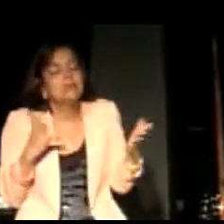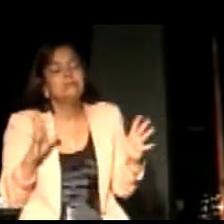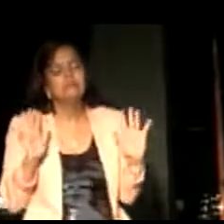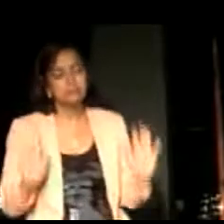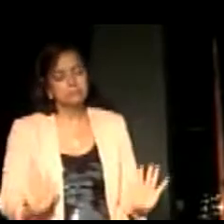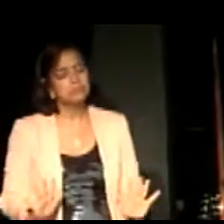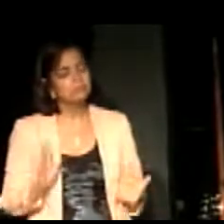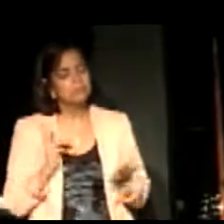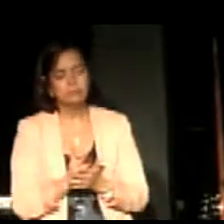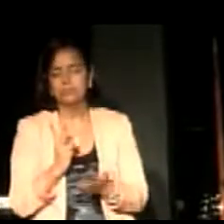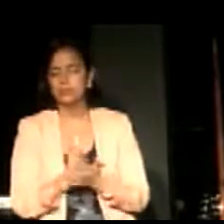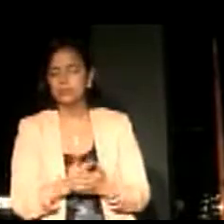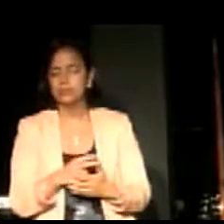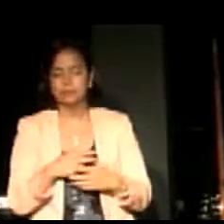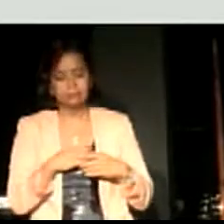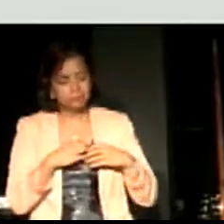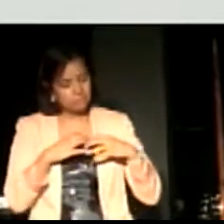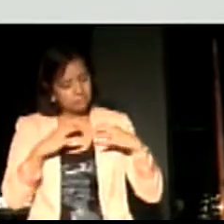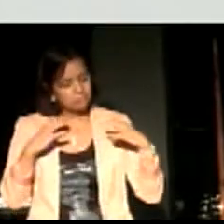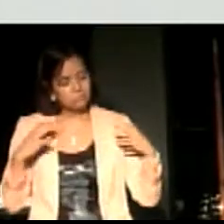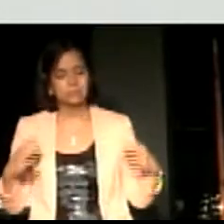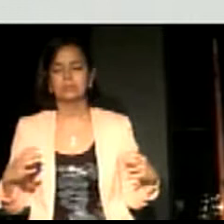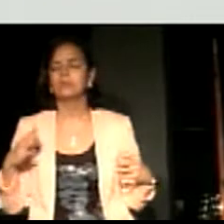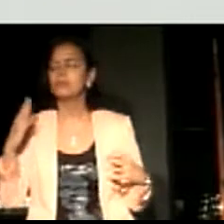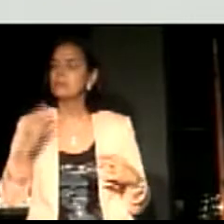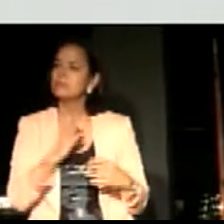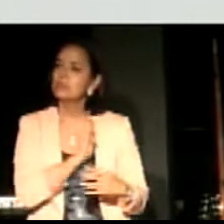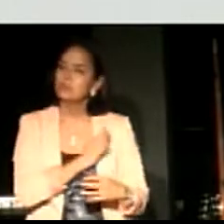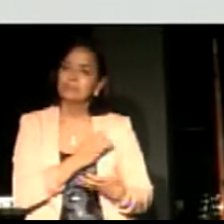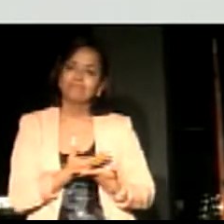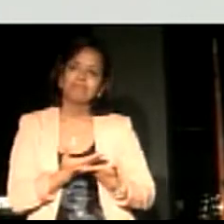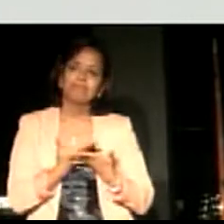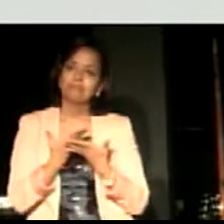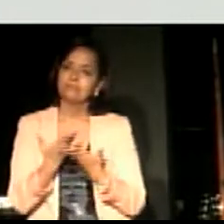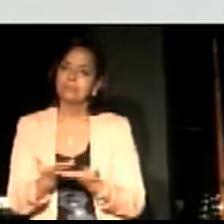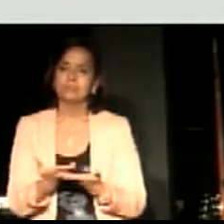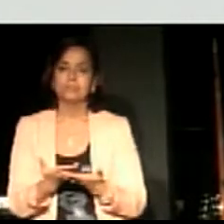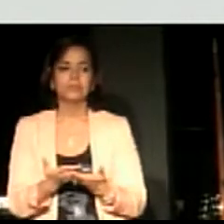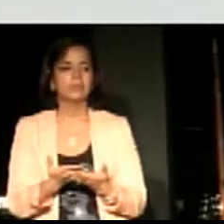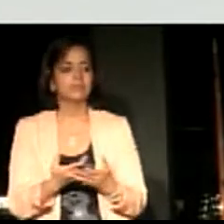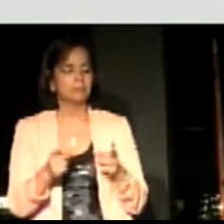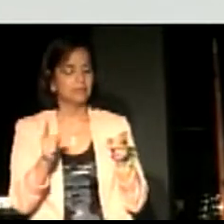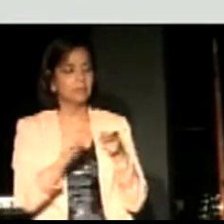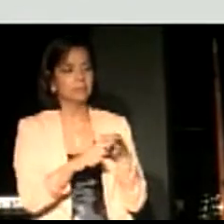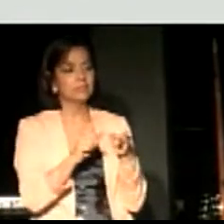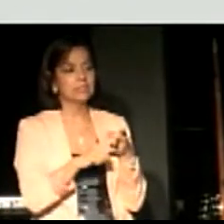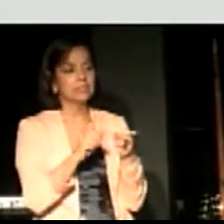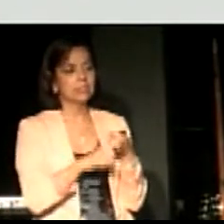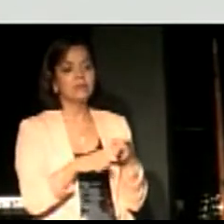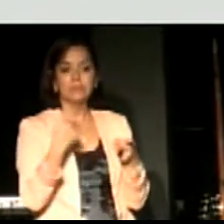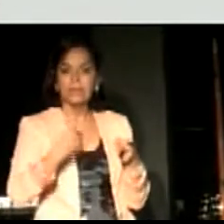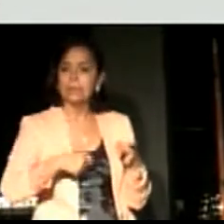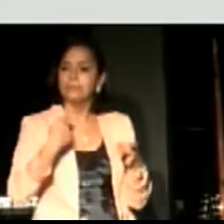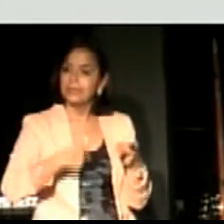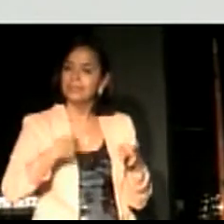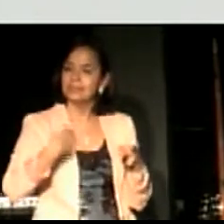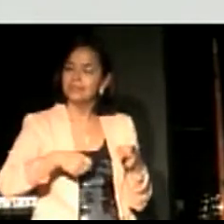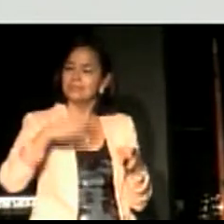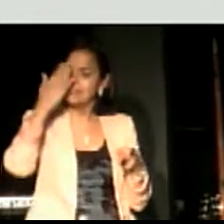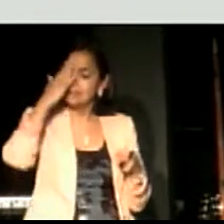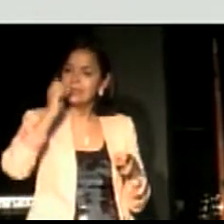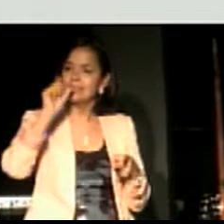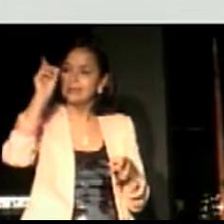disponha-se. Além da disponibilidade, a dependência. É o reconhecimento de que Deus é